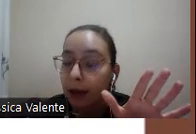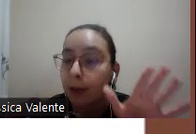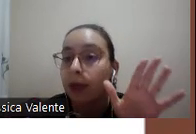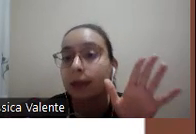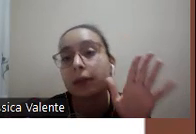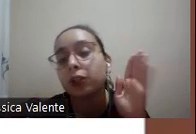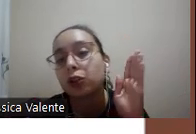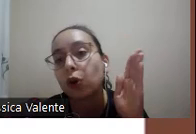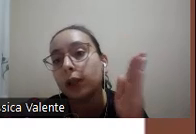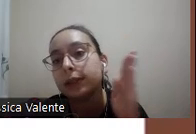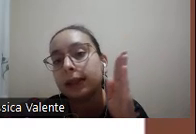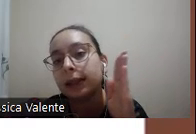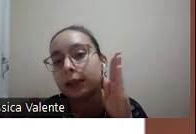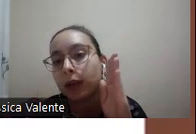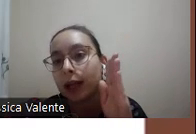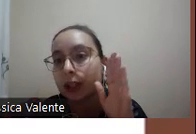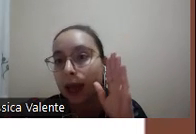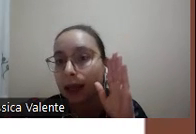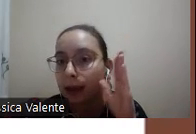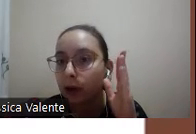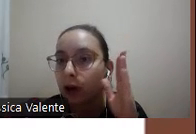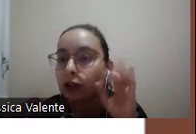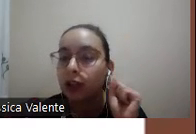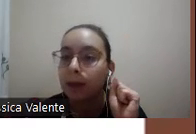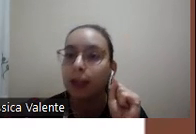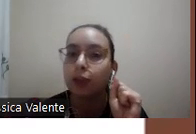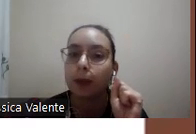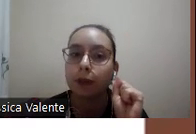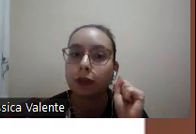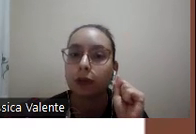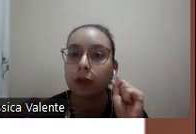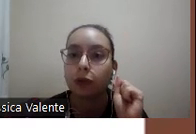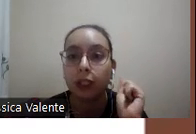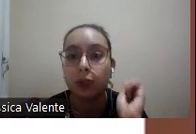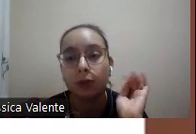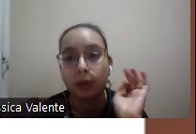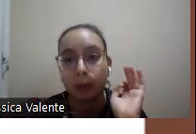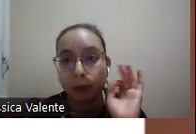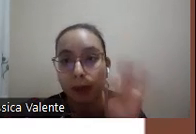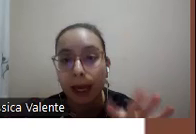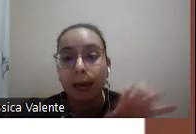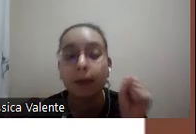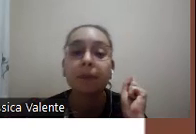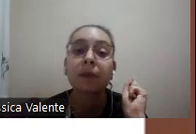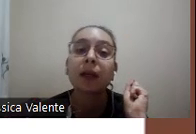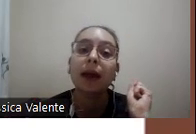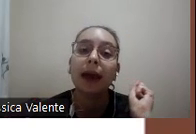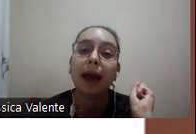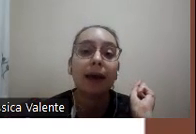quê? Porque são as cores internacionais. Essa cor, justamente para a pessoa com daltonismo não ter